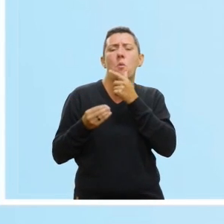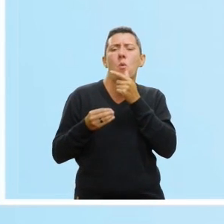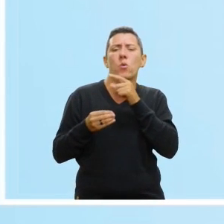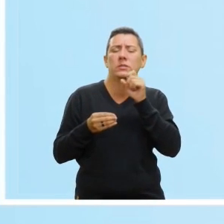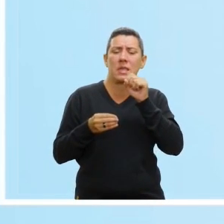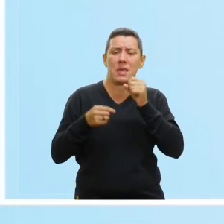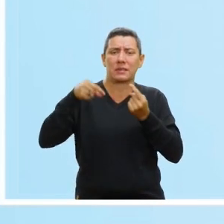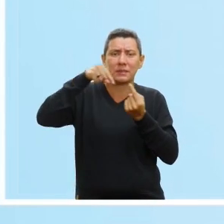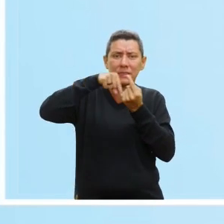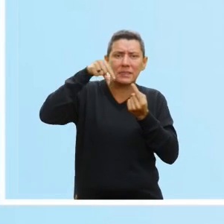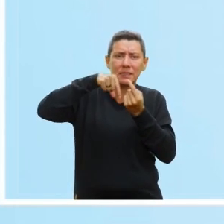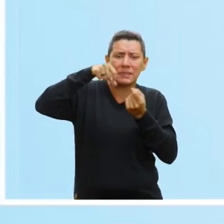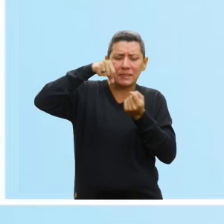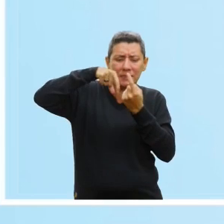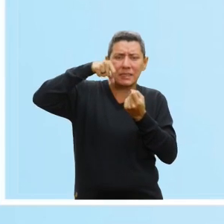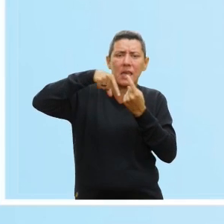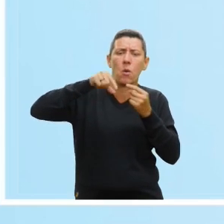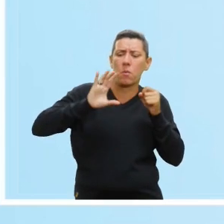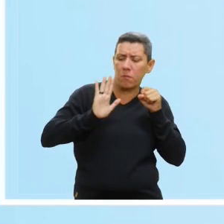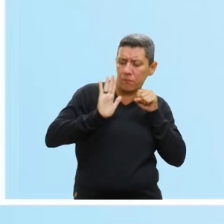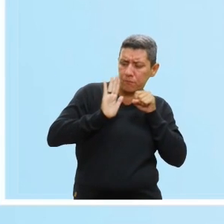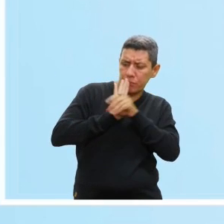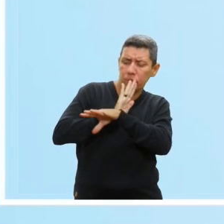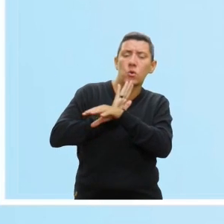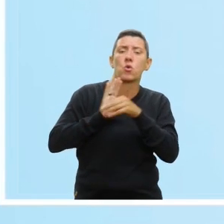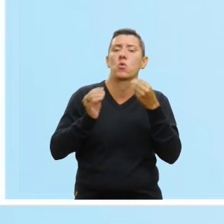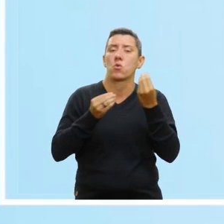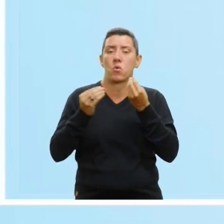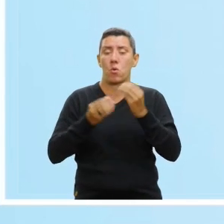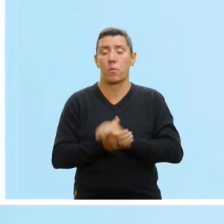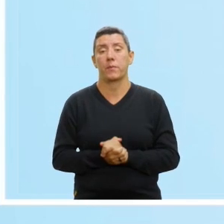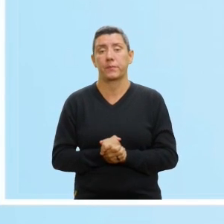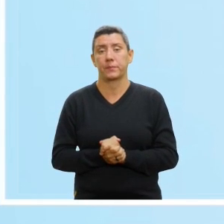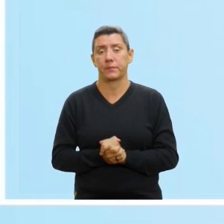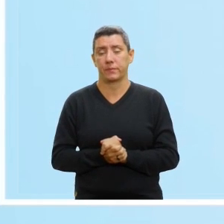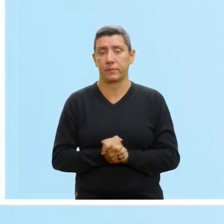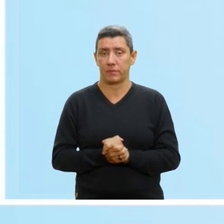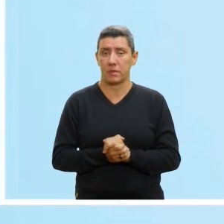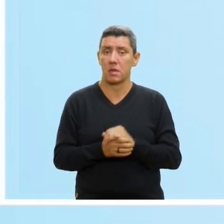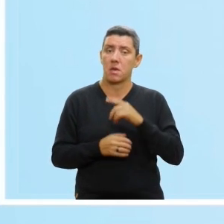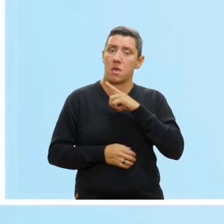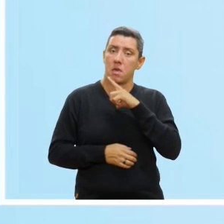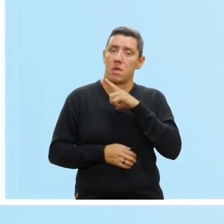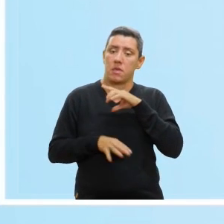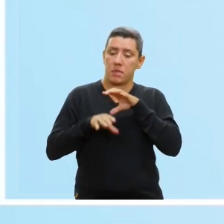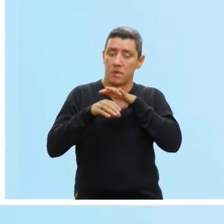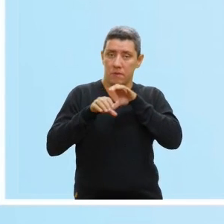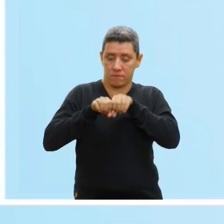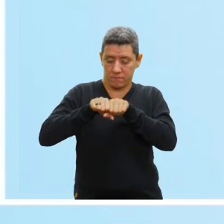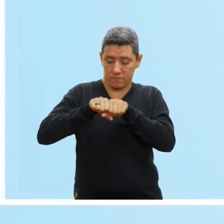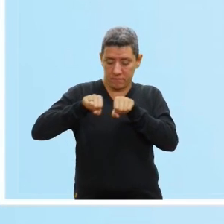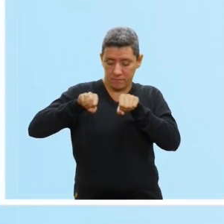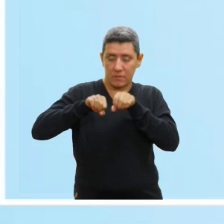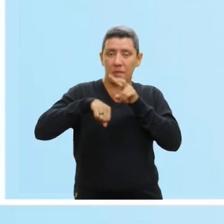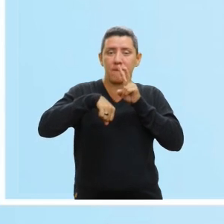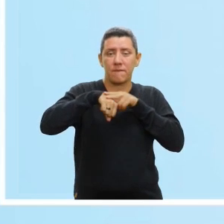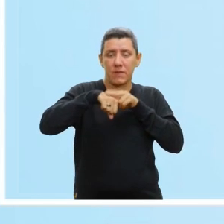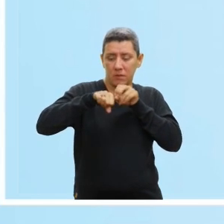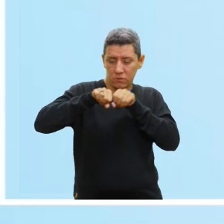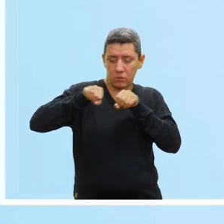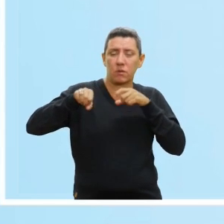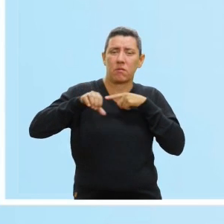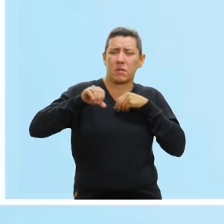dentro da fibra ótica? O índice de refração do núcleo ele é maior do que o índice de refração do revestimento. Então, isso causa uma reflexão